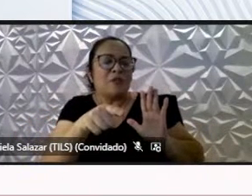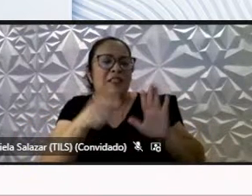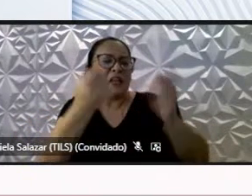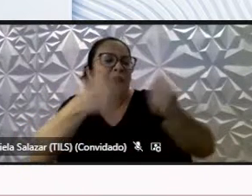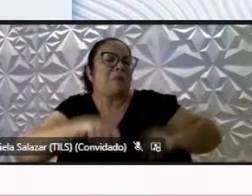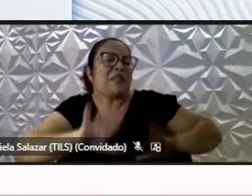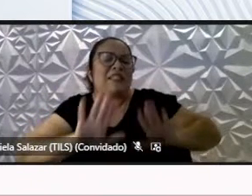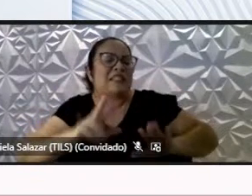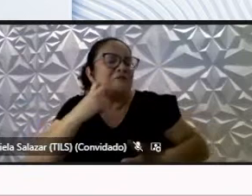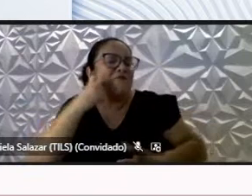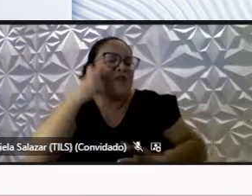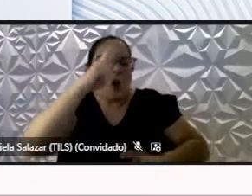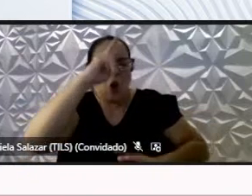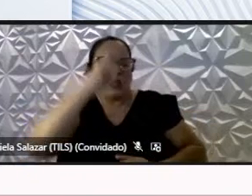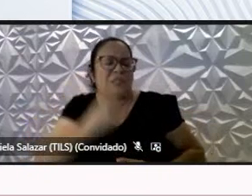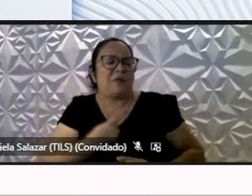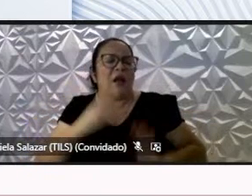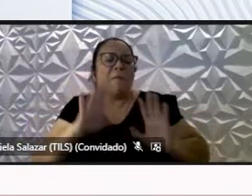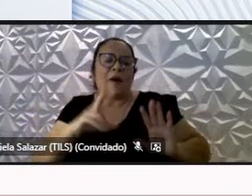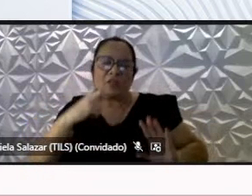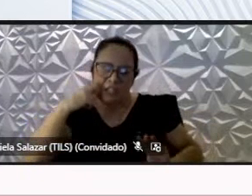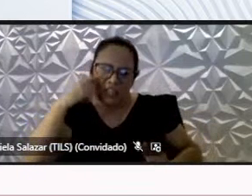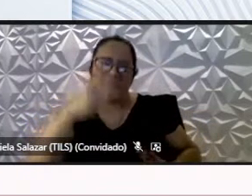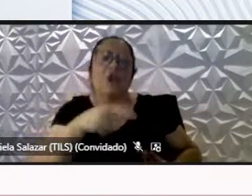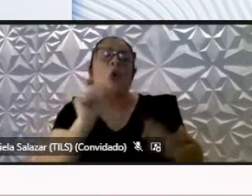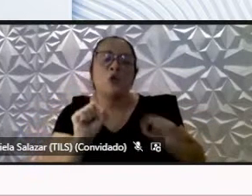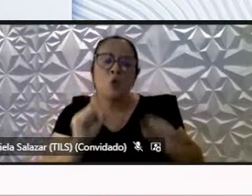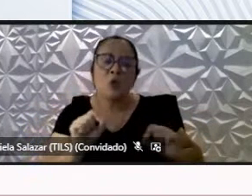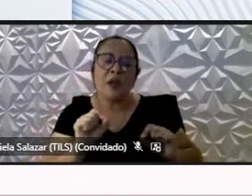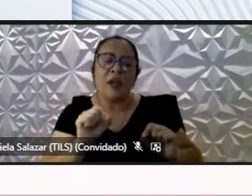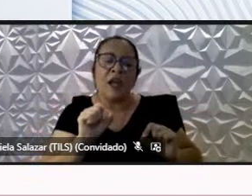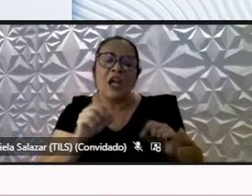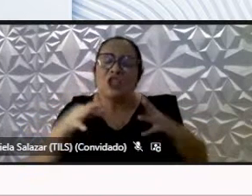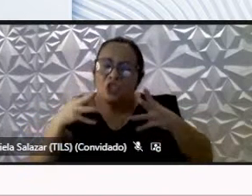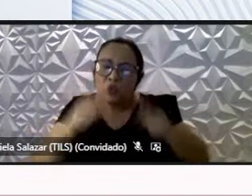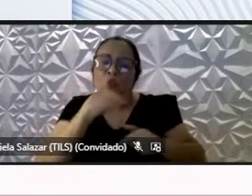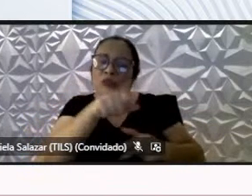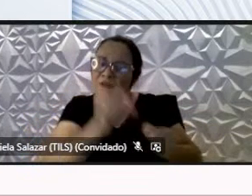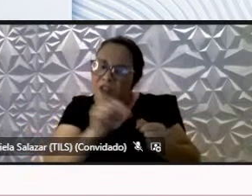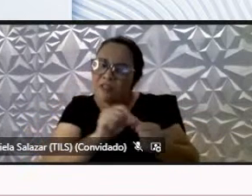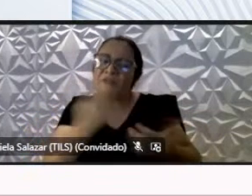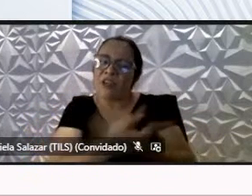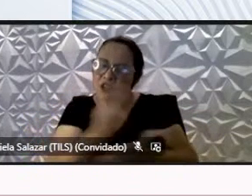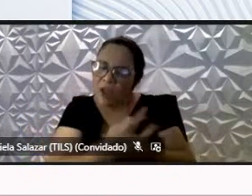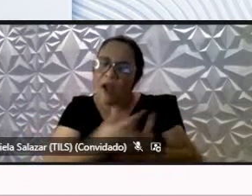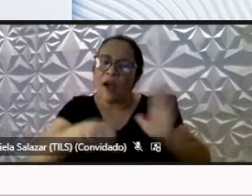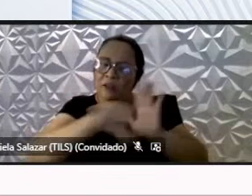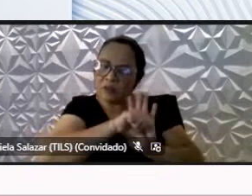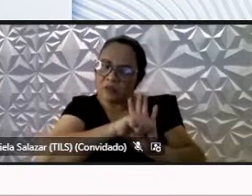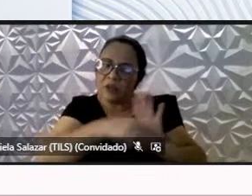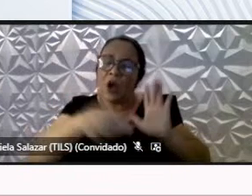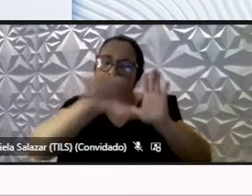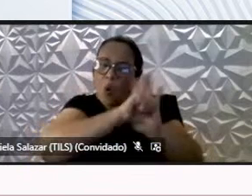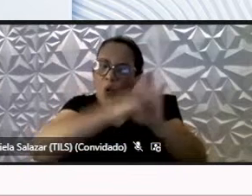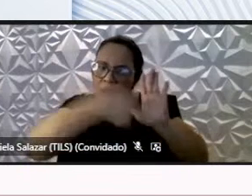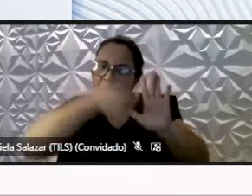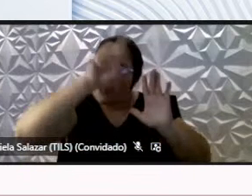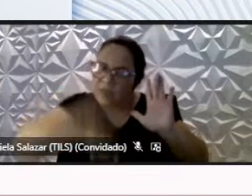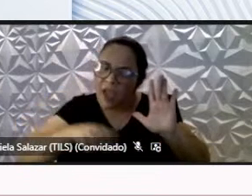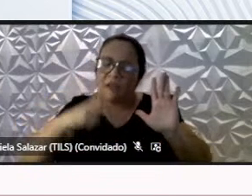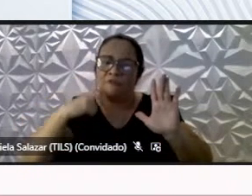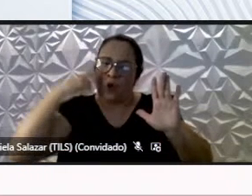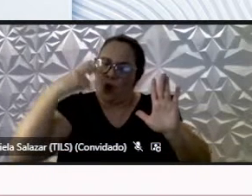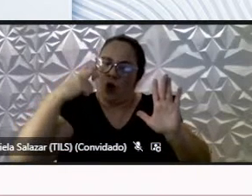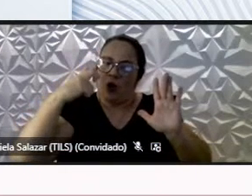mas sim você deve ter vergonha do que você fez, dos seus atos. And so if you have a meeting and